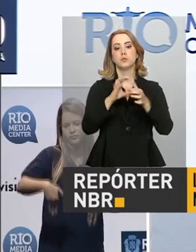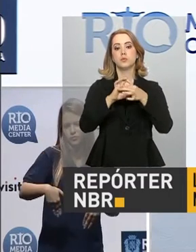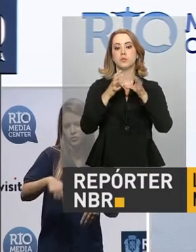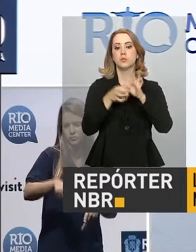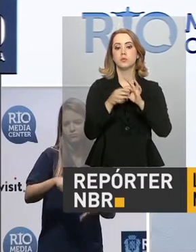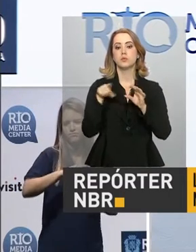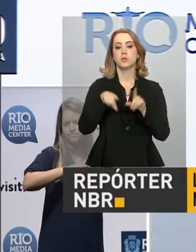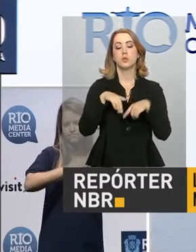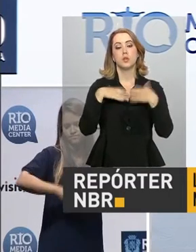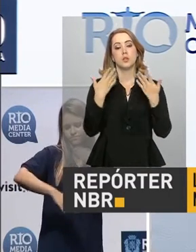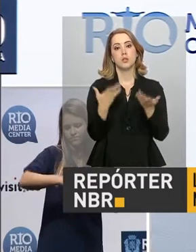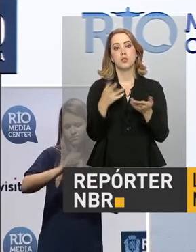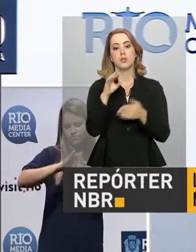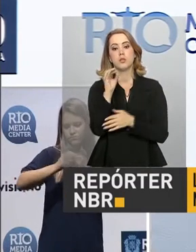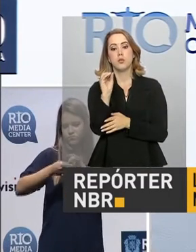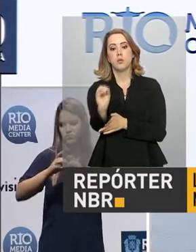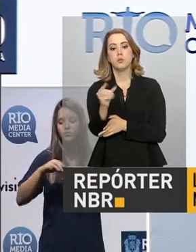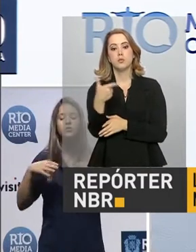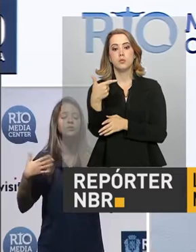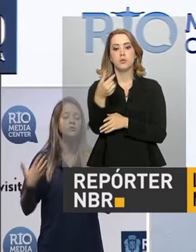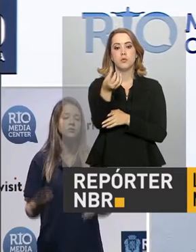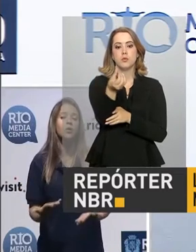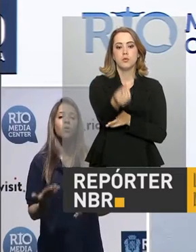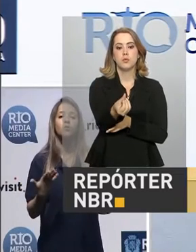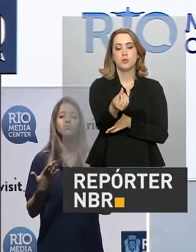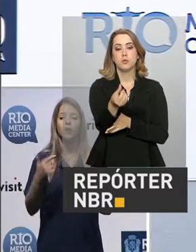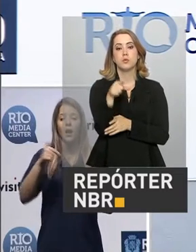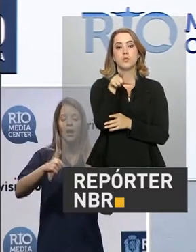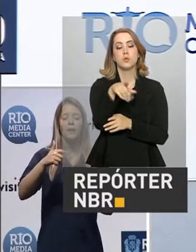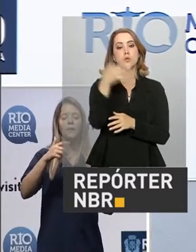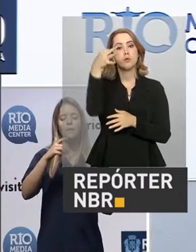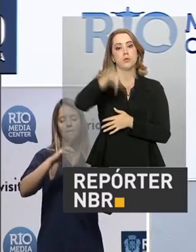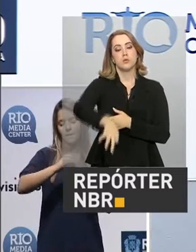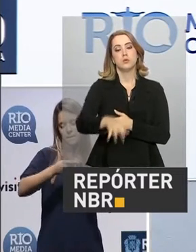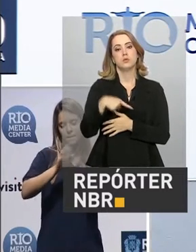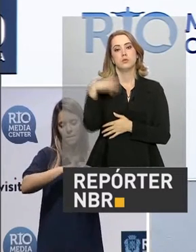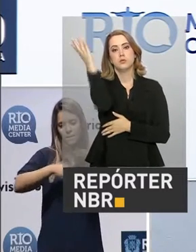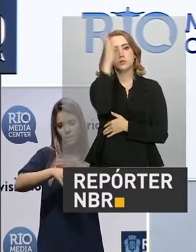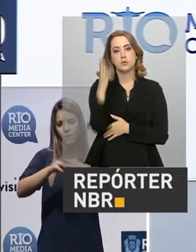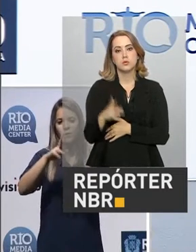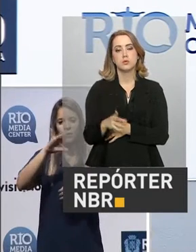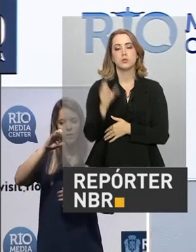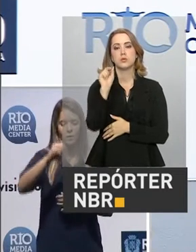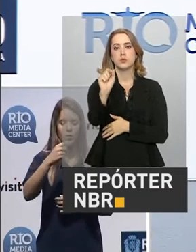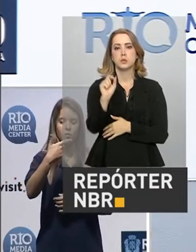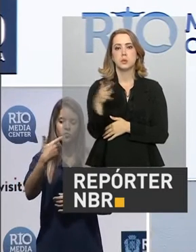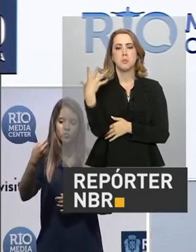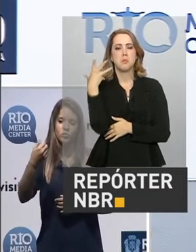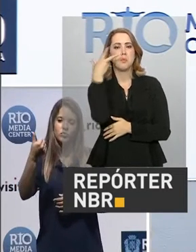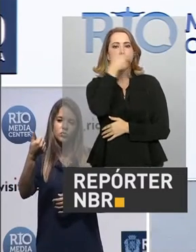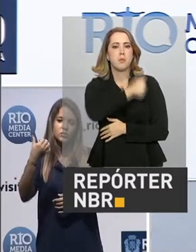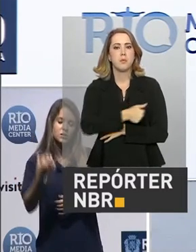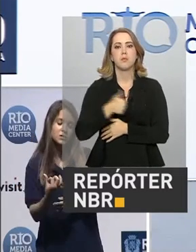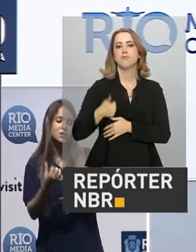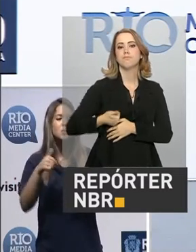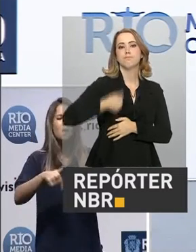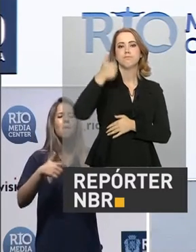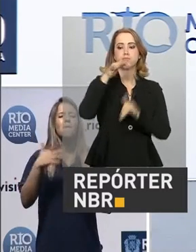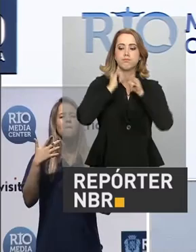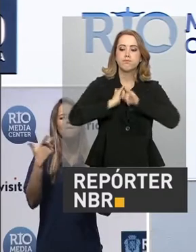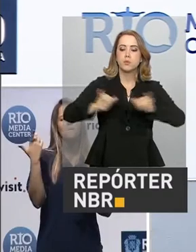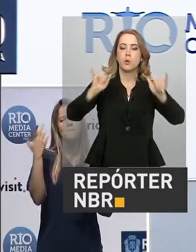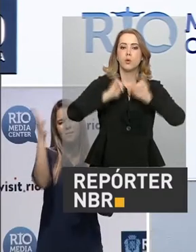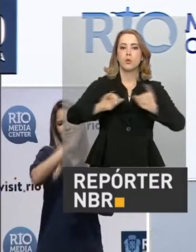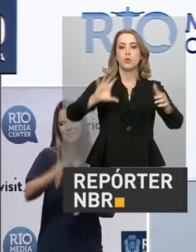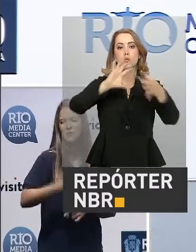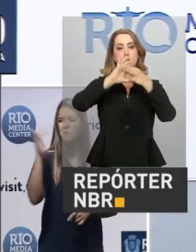os jogos Rio 2016 Com certeza de que o Brasil fez uma belíssima campanha tanto